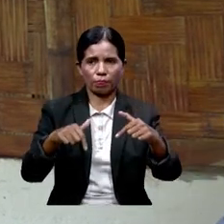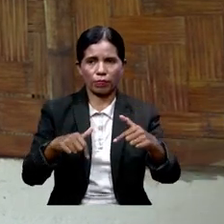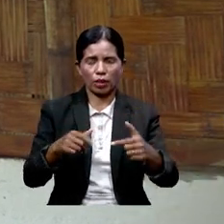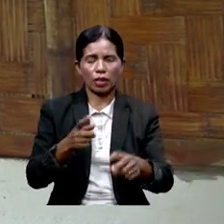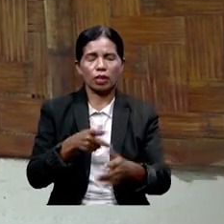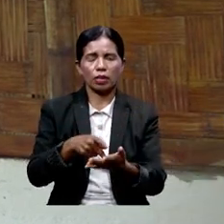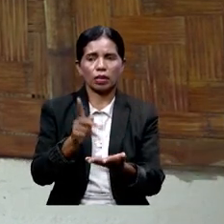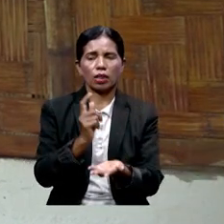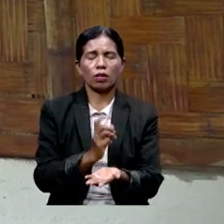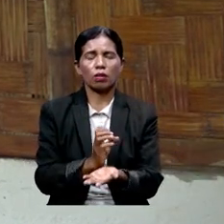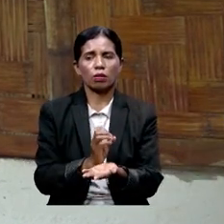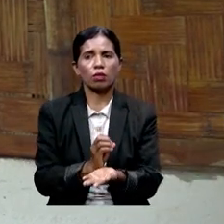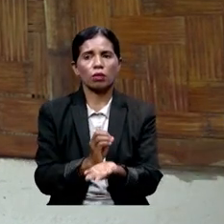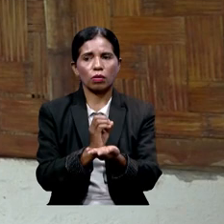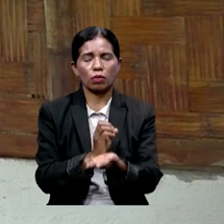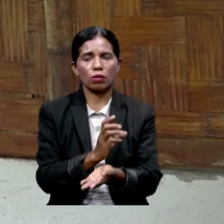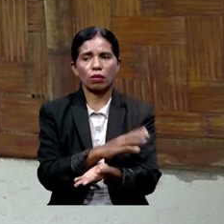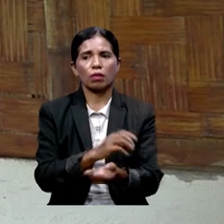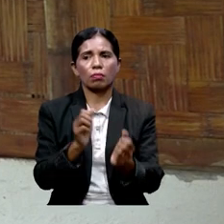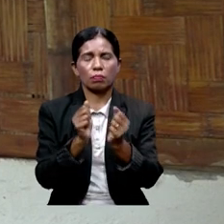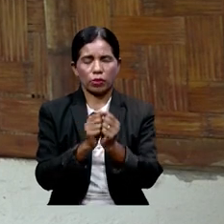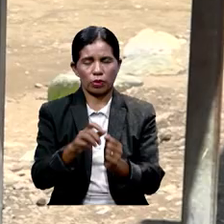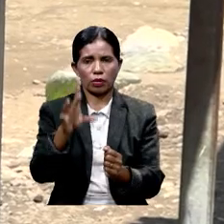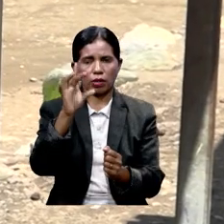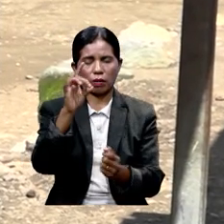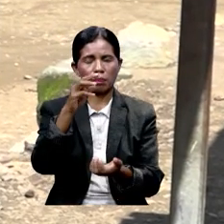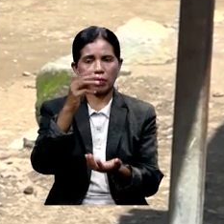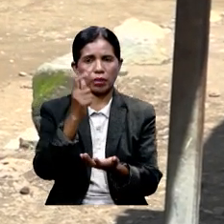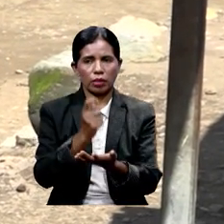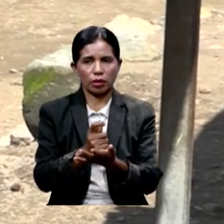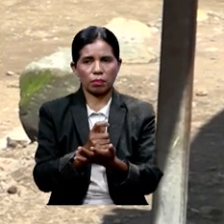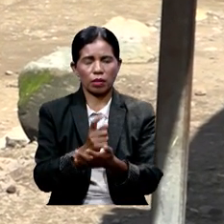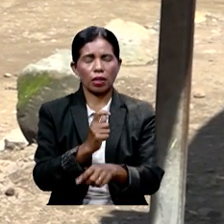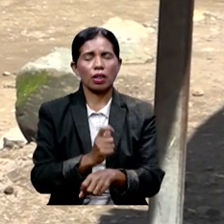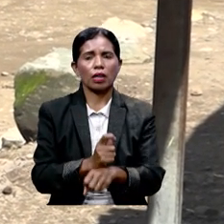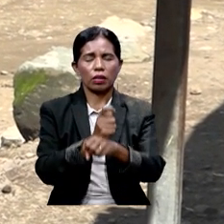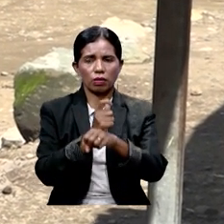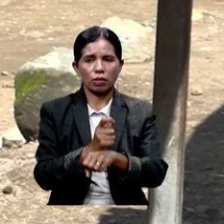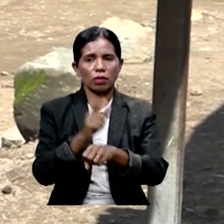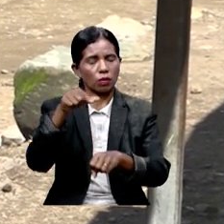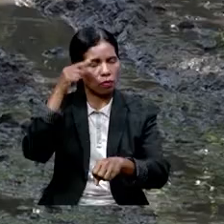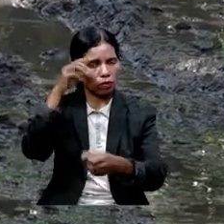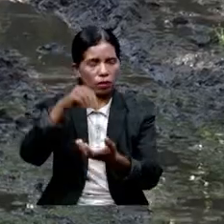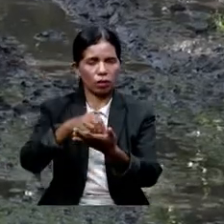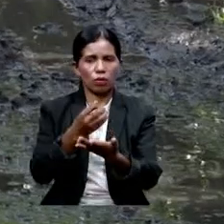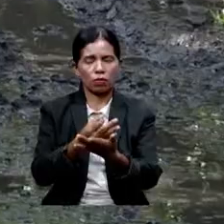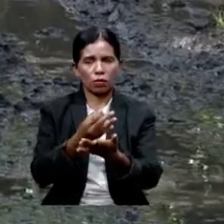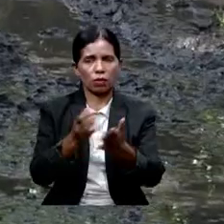rone proporta 8000. Antaun atur ne hensa governo investa osam bot par